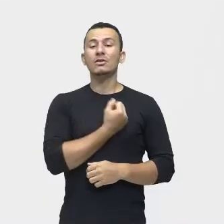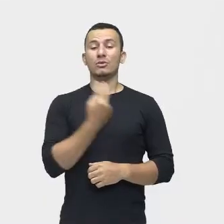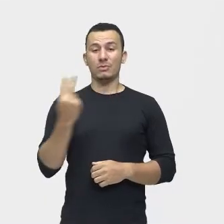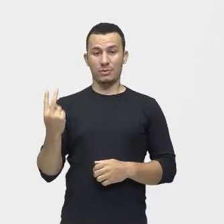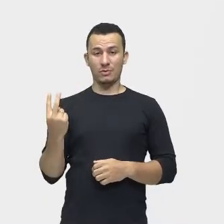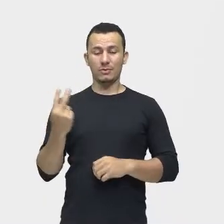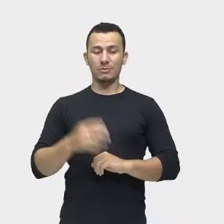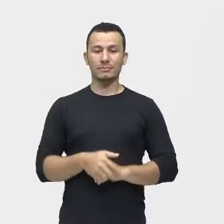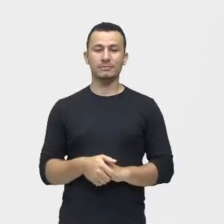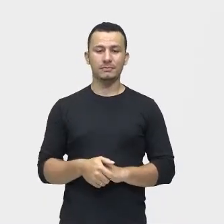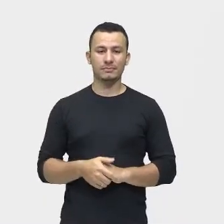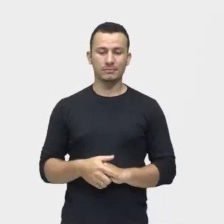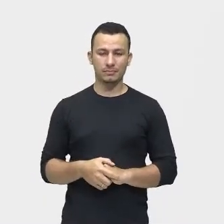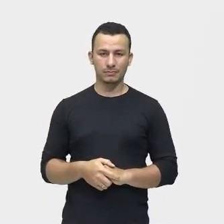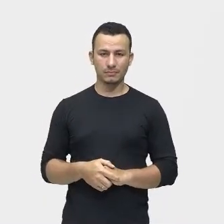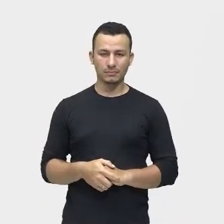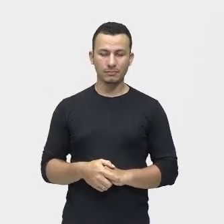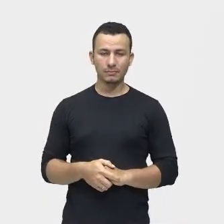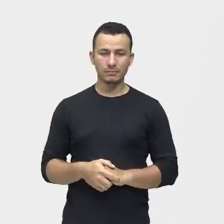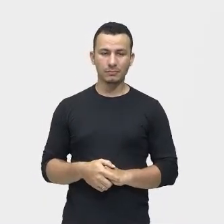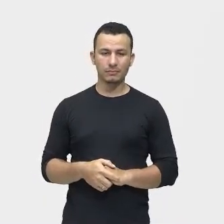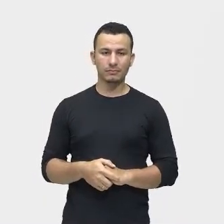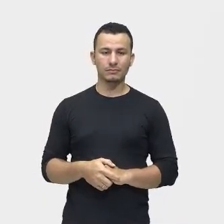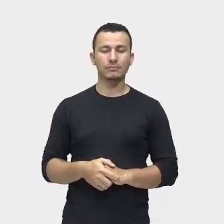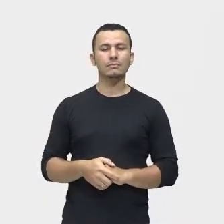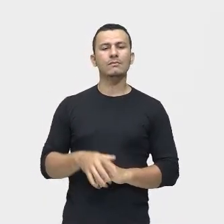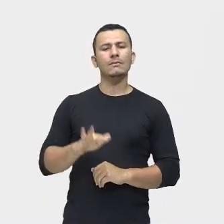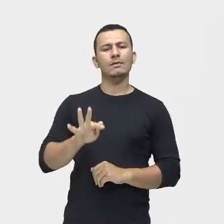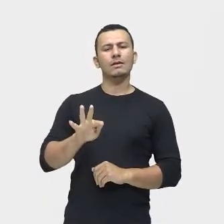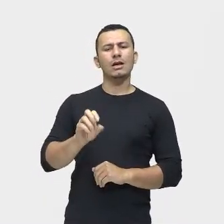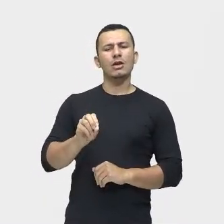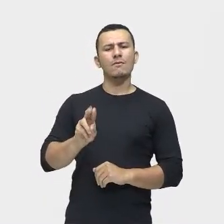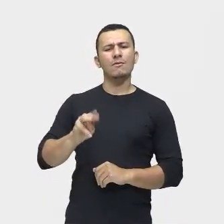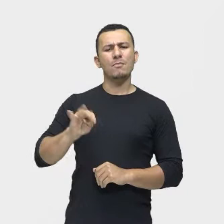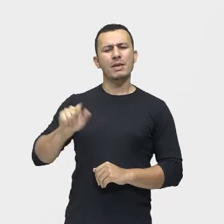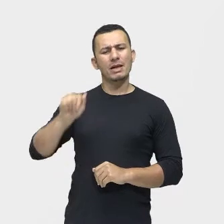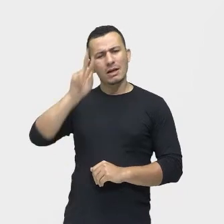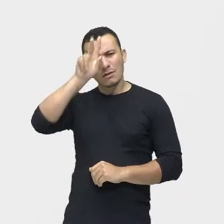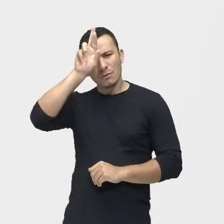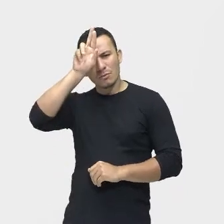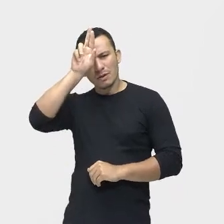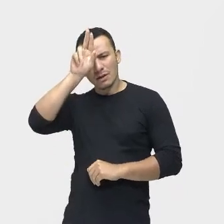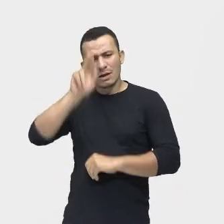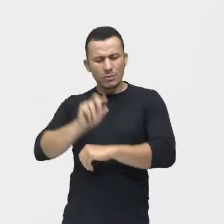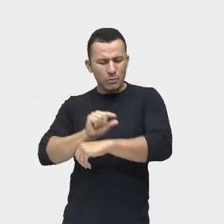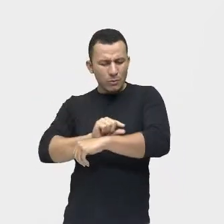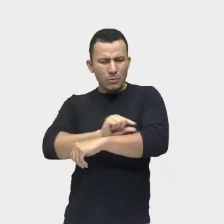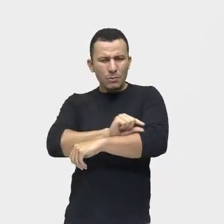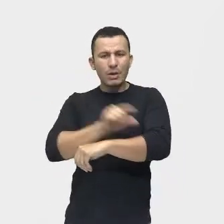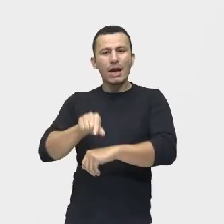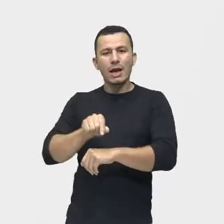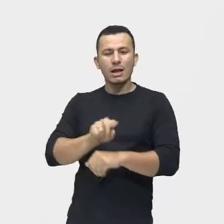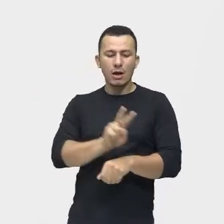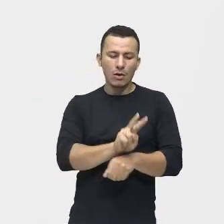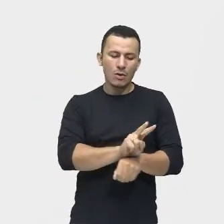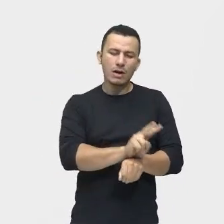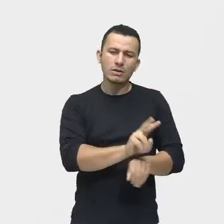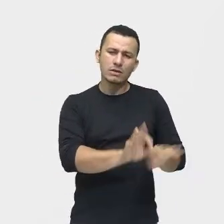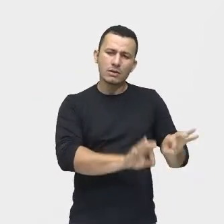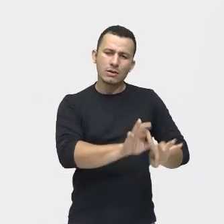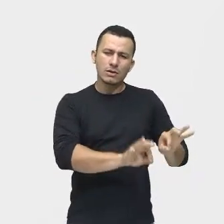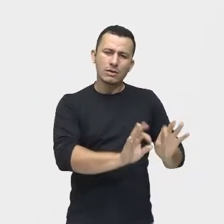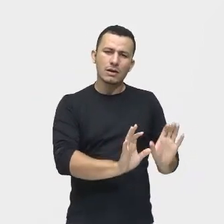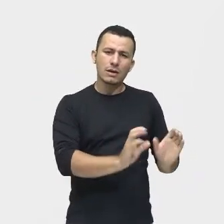2. A formiga faz o formigueiro, o homem faz a sua